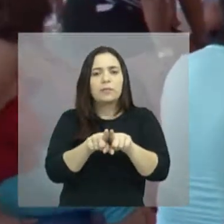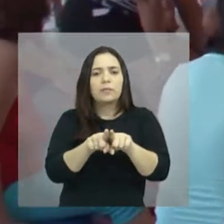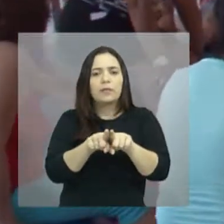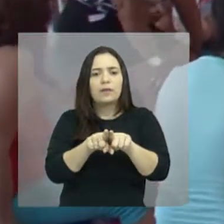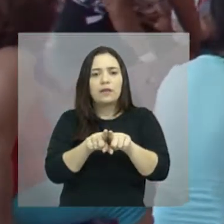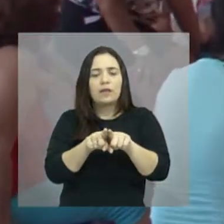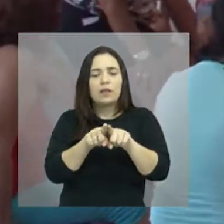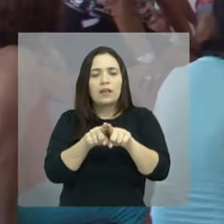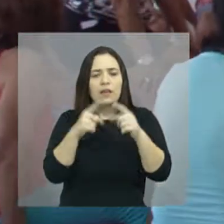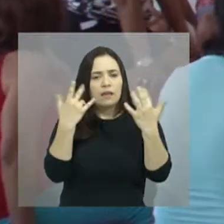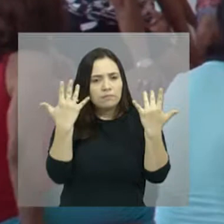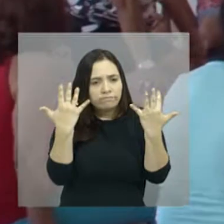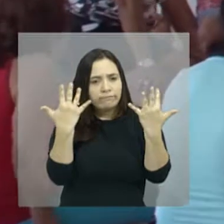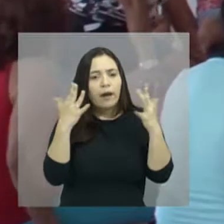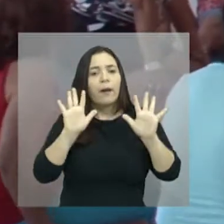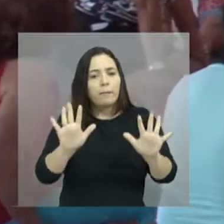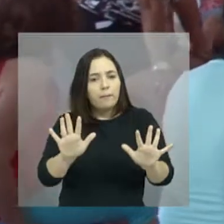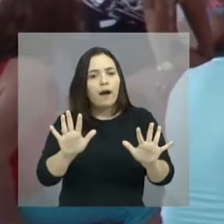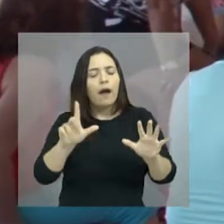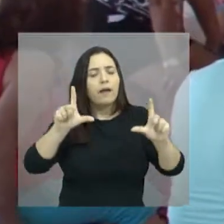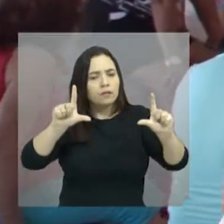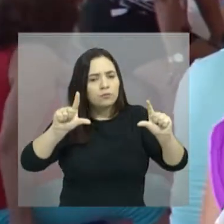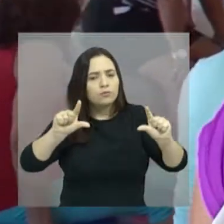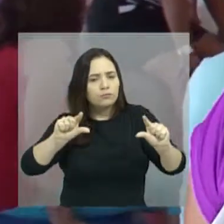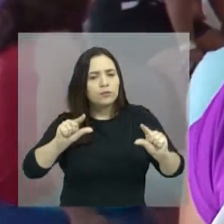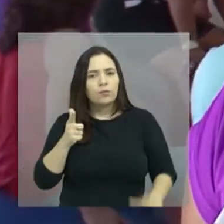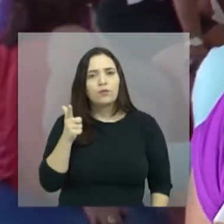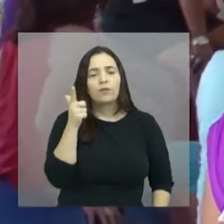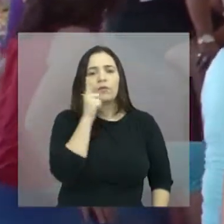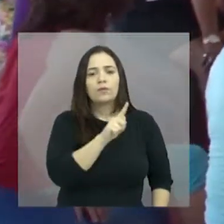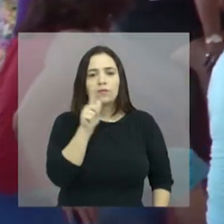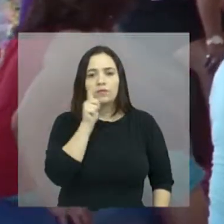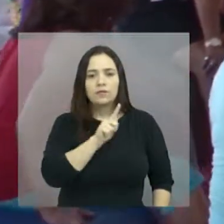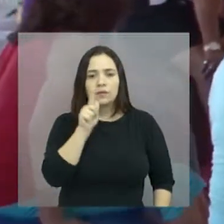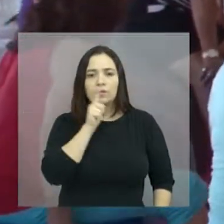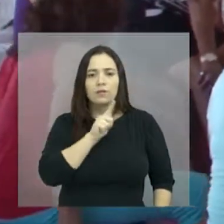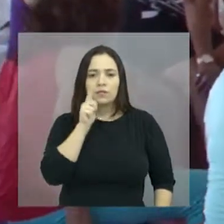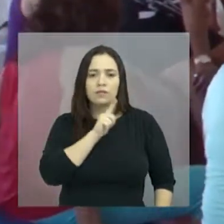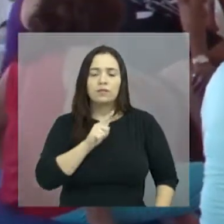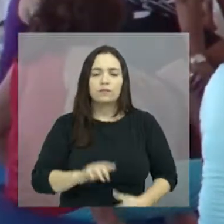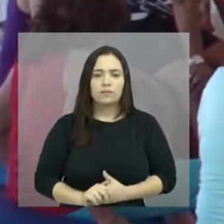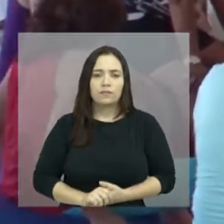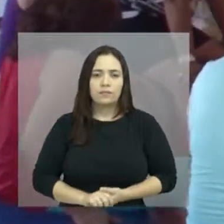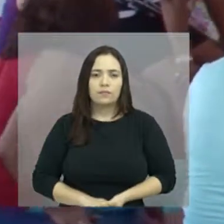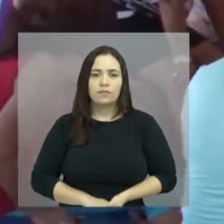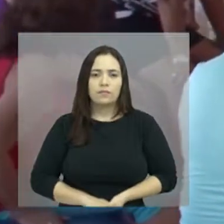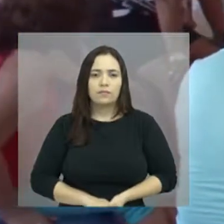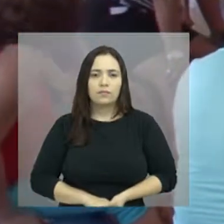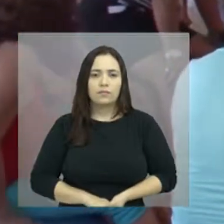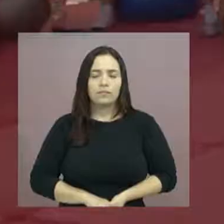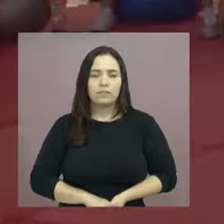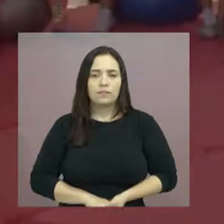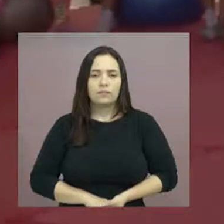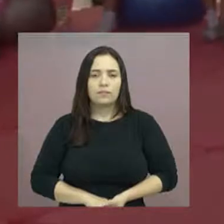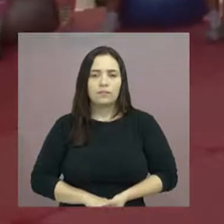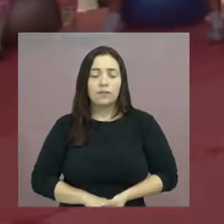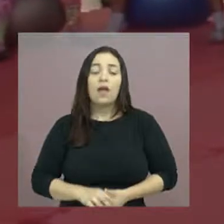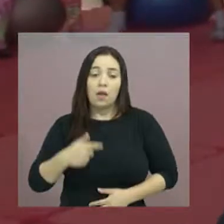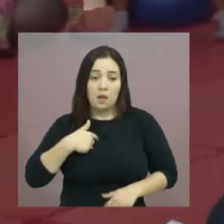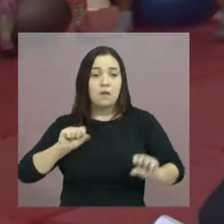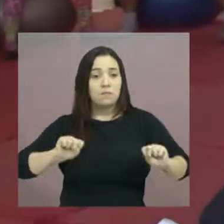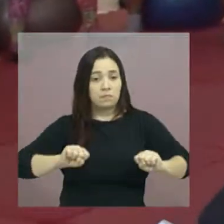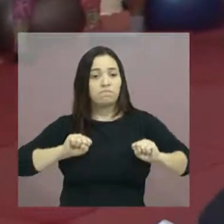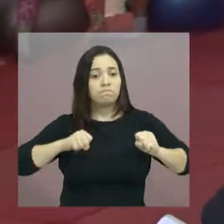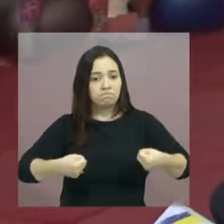nos dedos, mas é menos, né? Coluna também é menos, depois que eu comecei a fazer, né? Estou bem